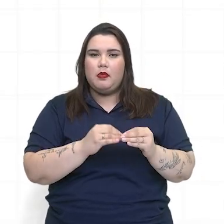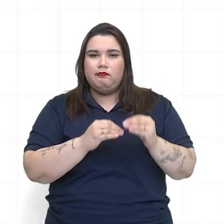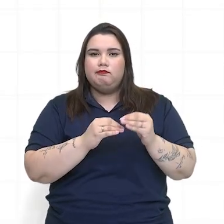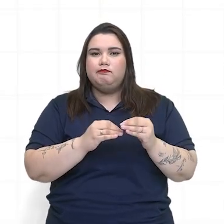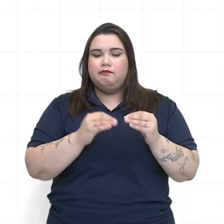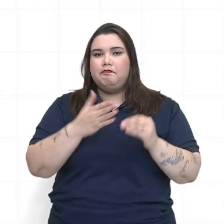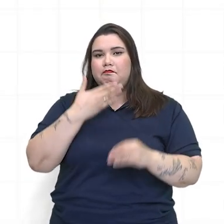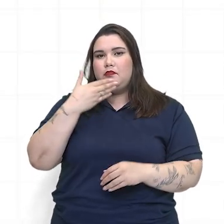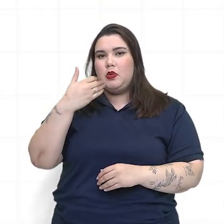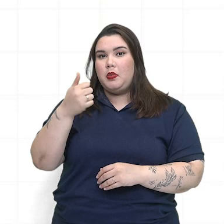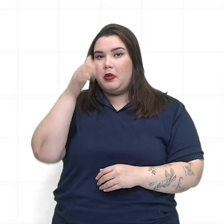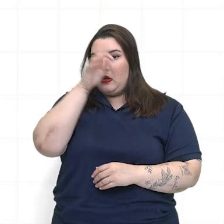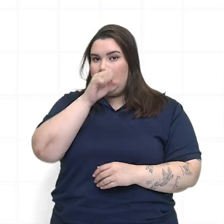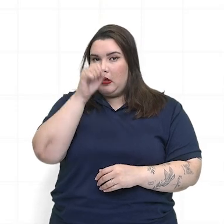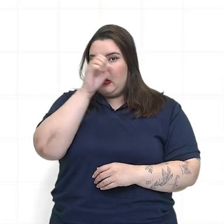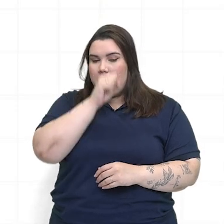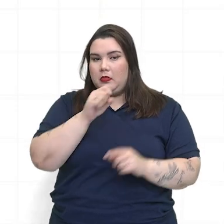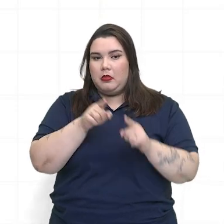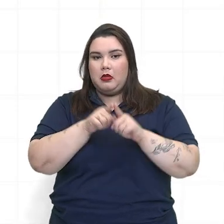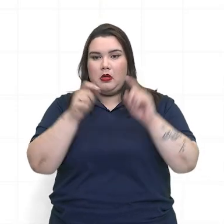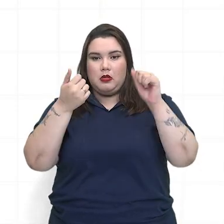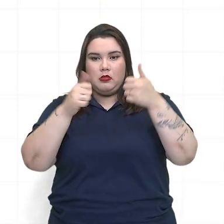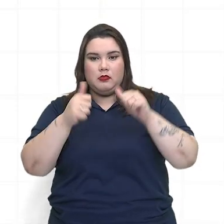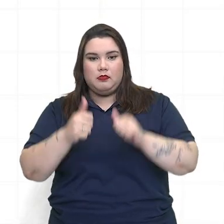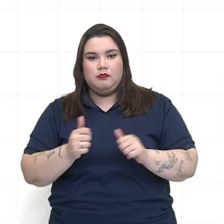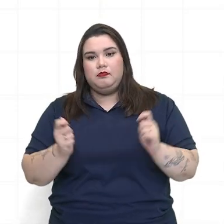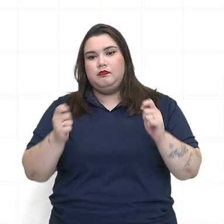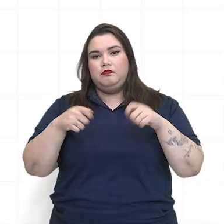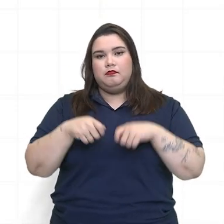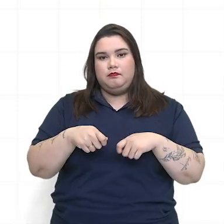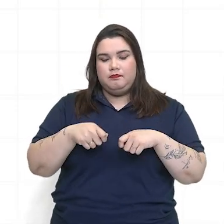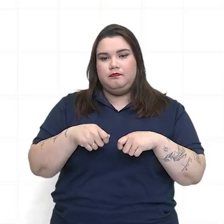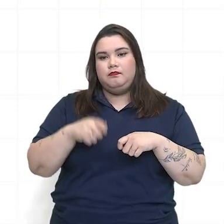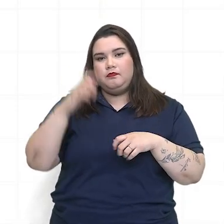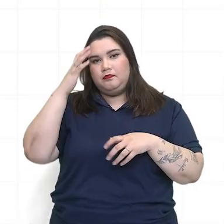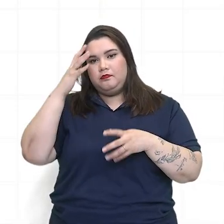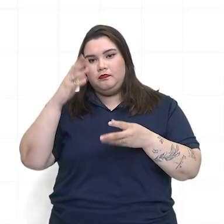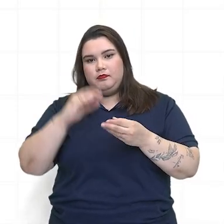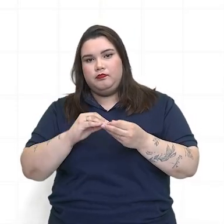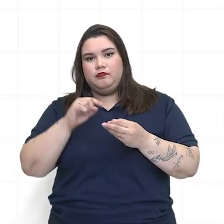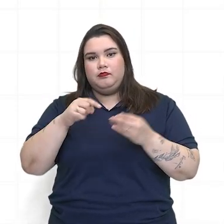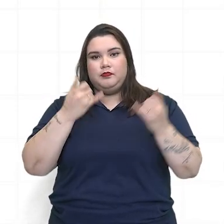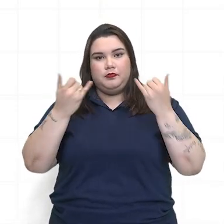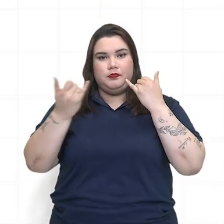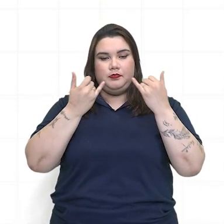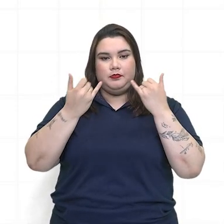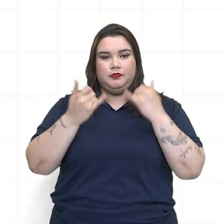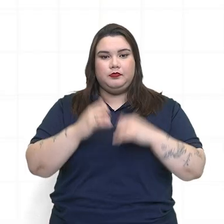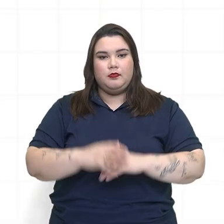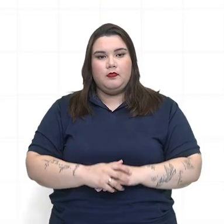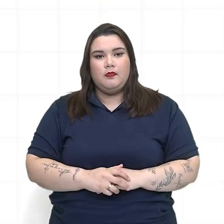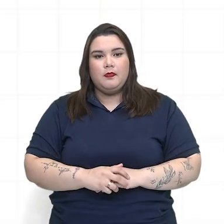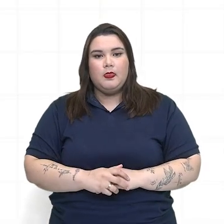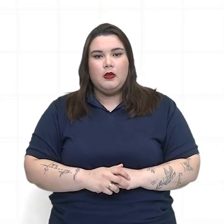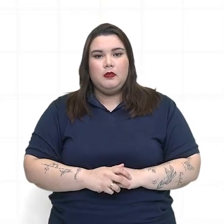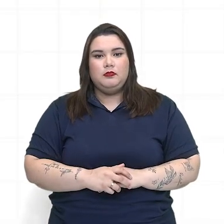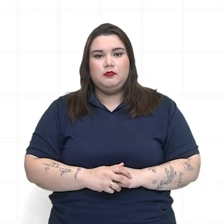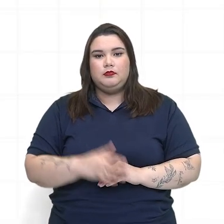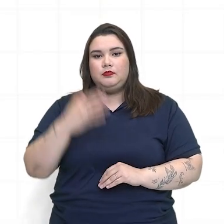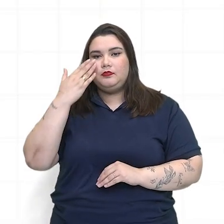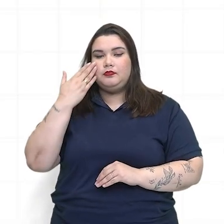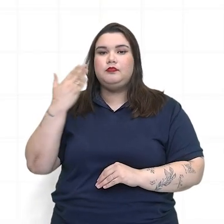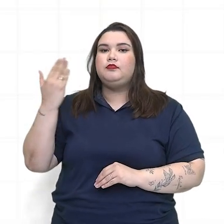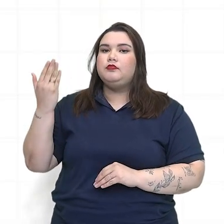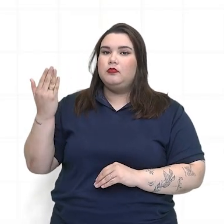inseridos, bem como as análises que poderão ser feitas com base nessas informações.